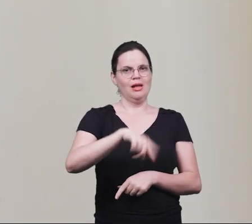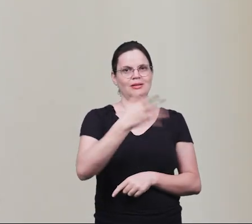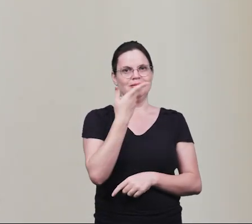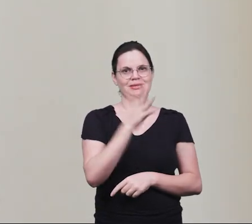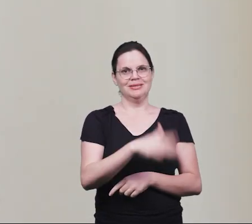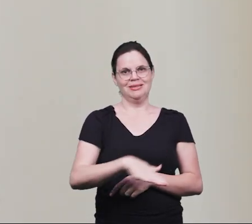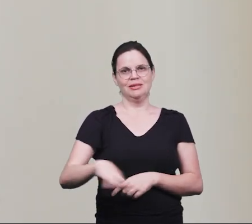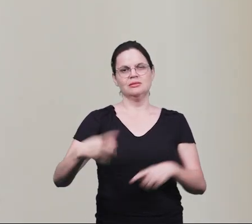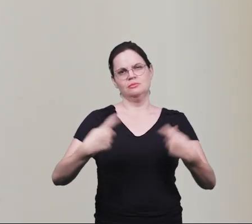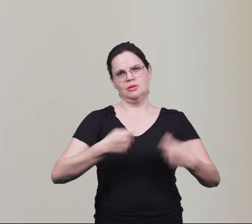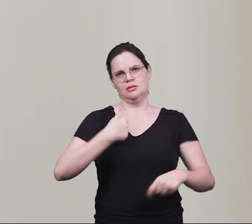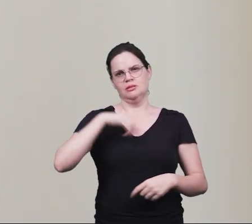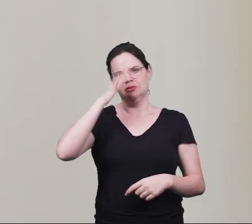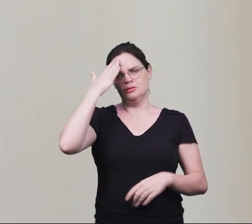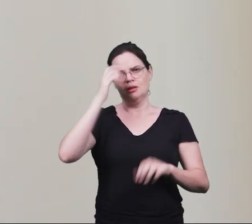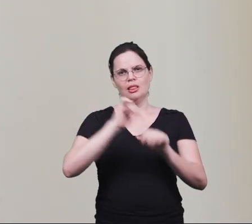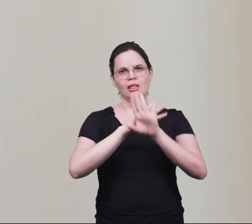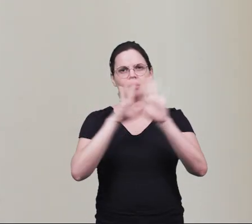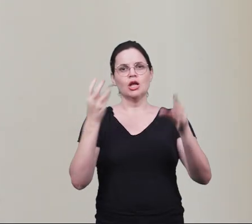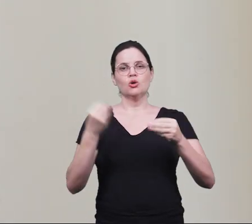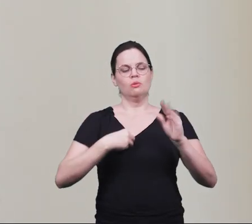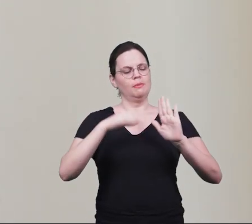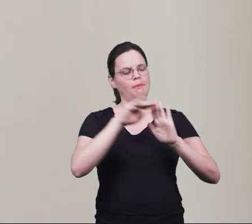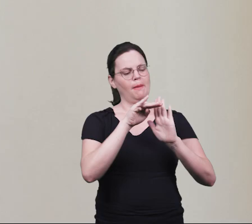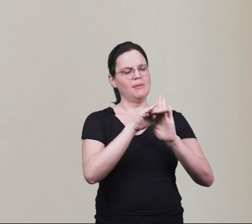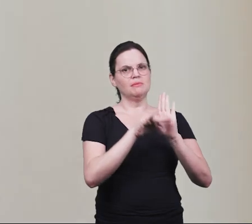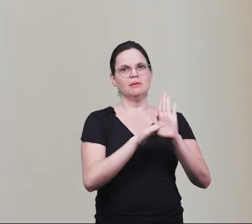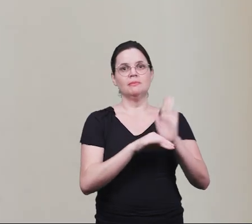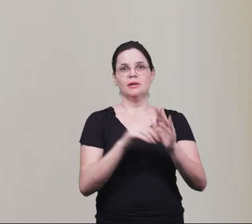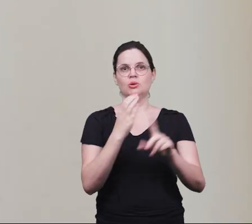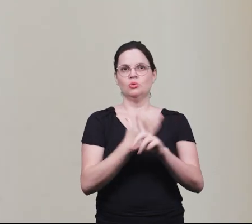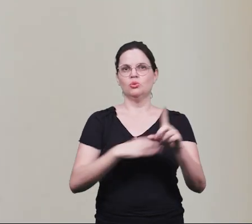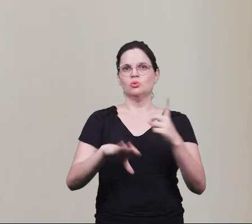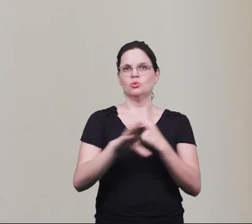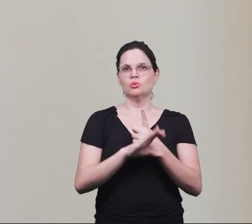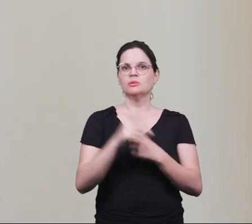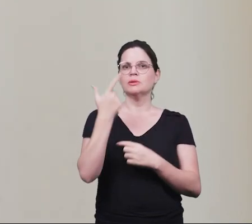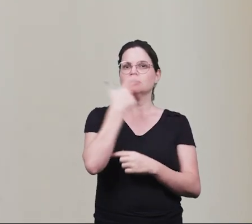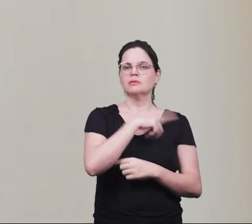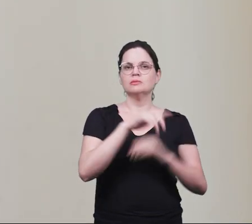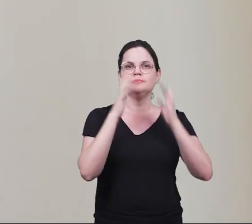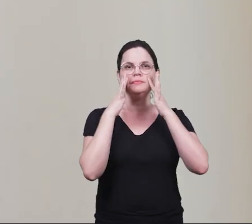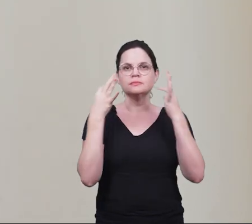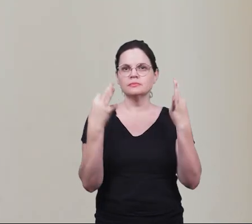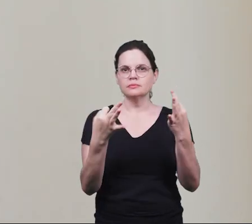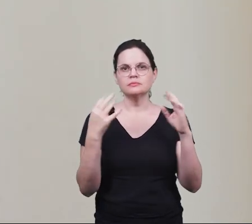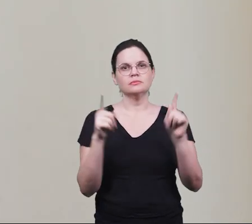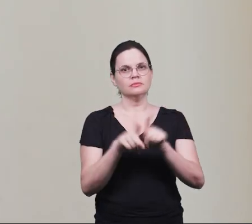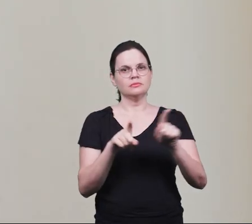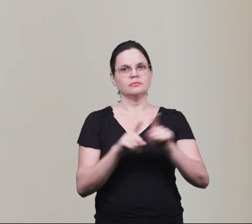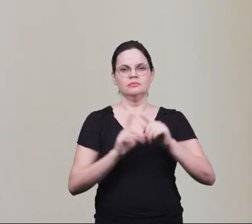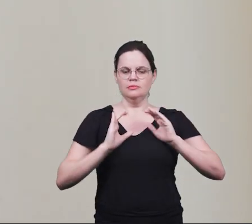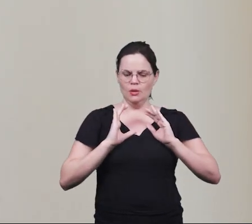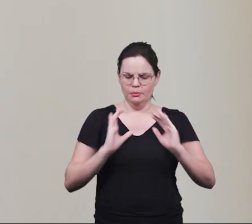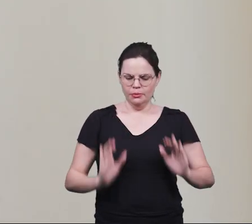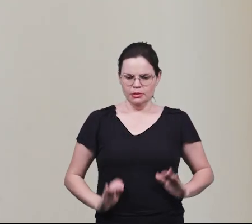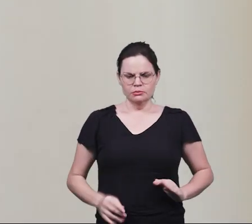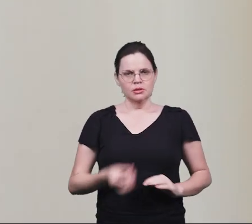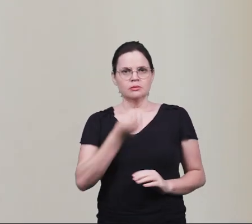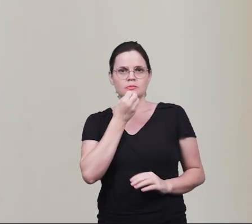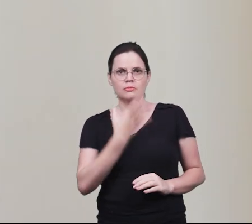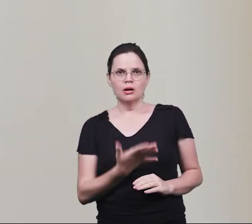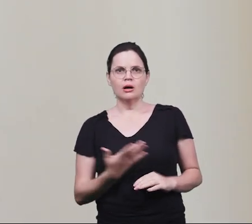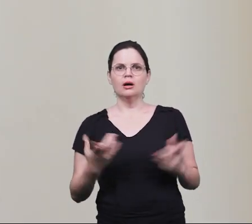precisam compreender os atos do culto para que possam ter atenção, possam, né, se comportar de